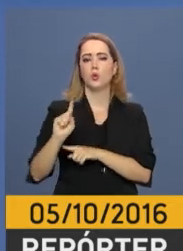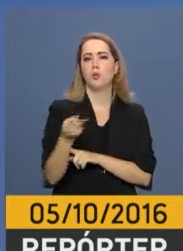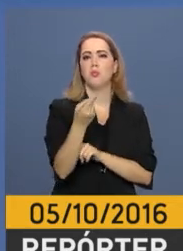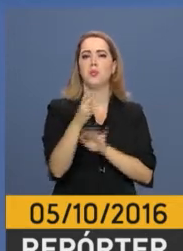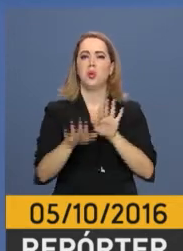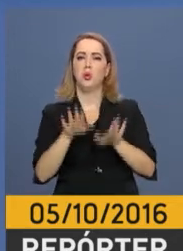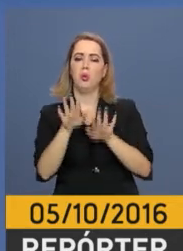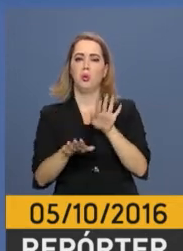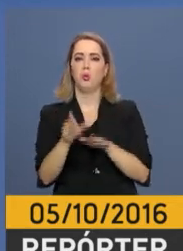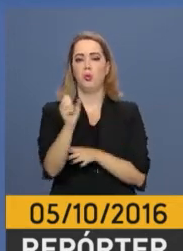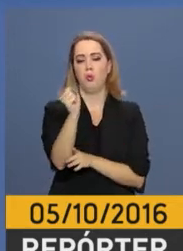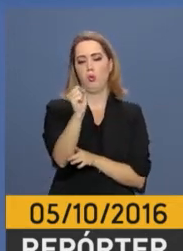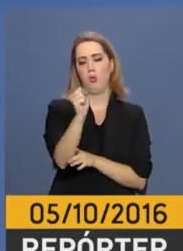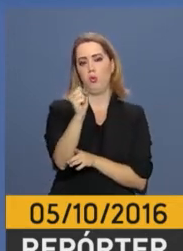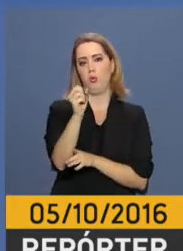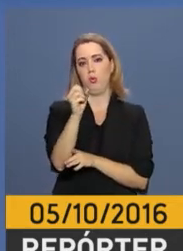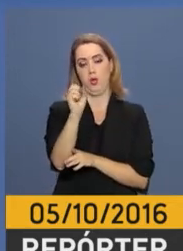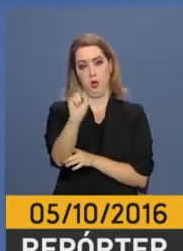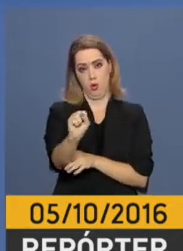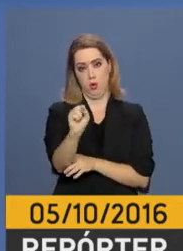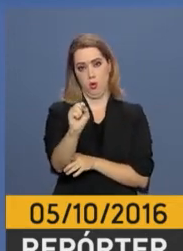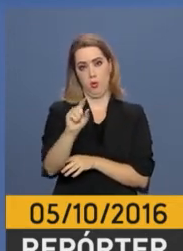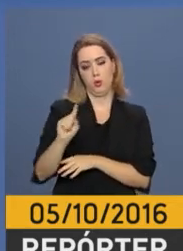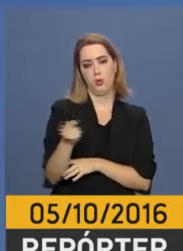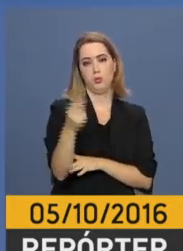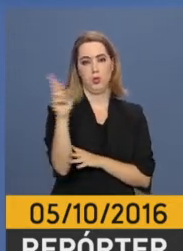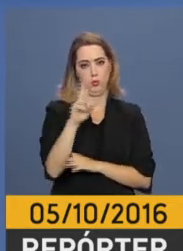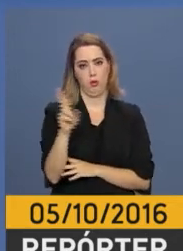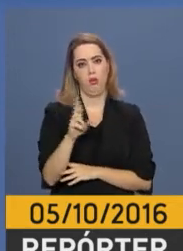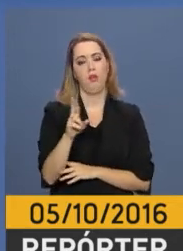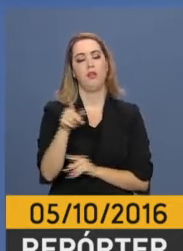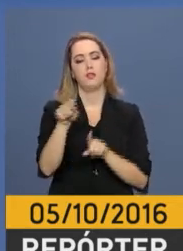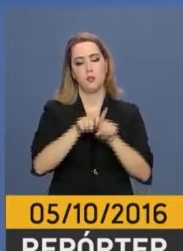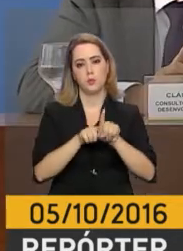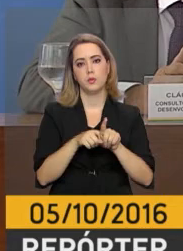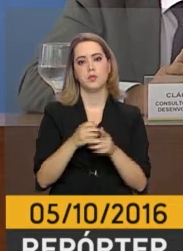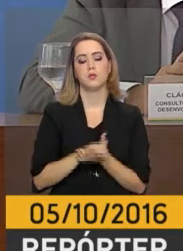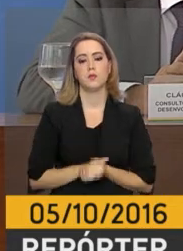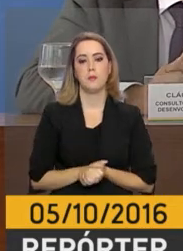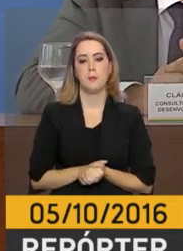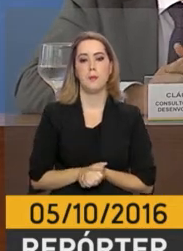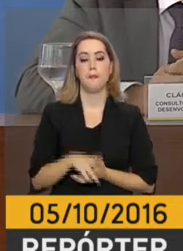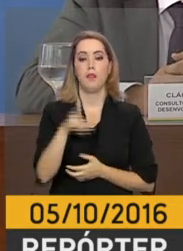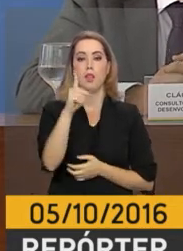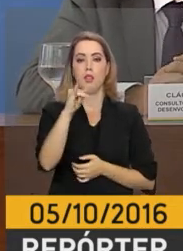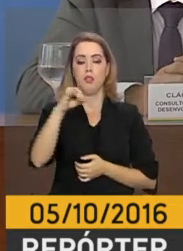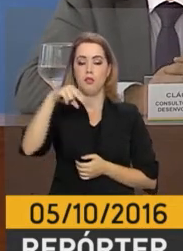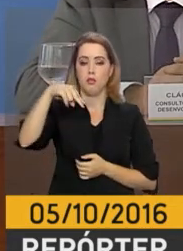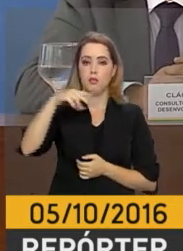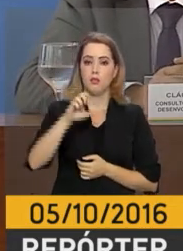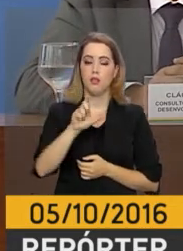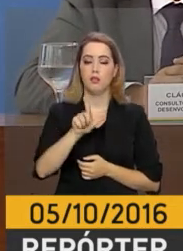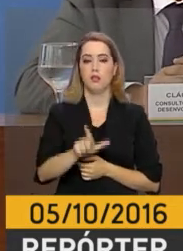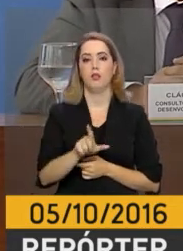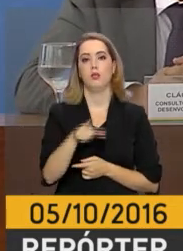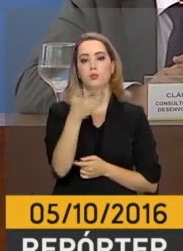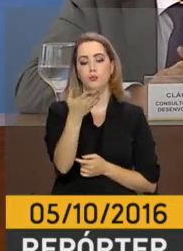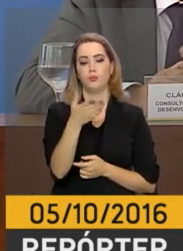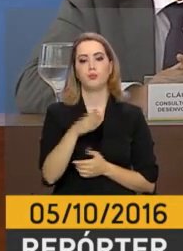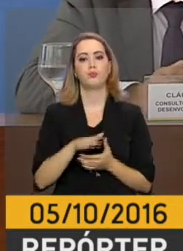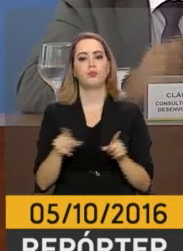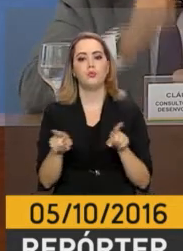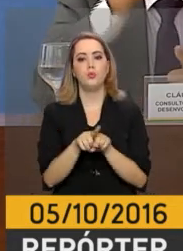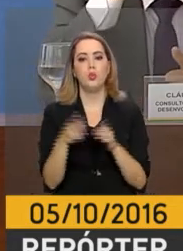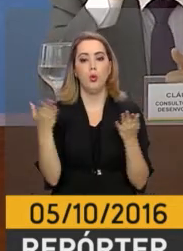mil e poucos reais por mês daniel trevor tv record o